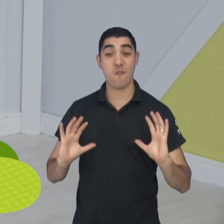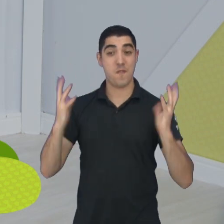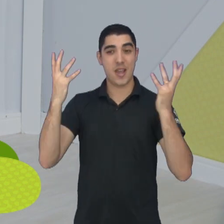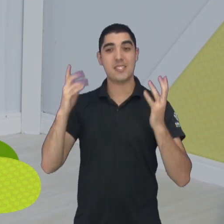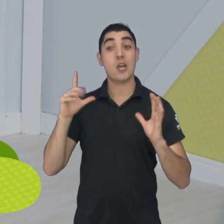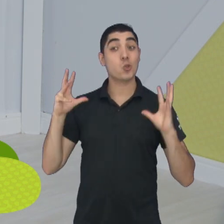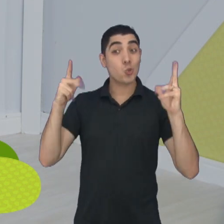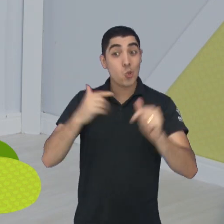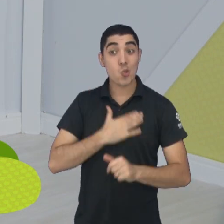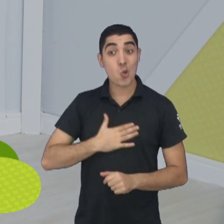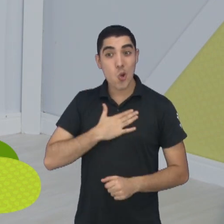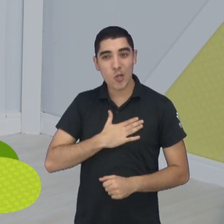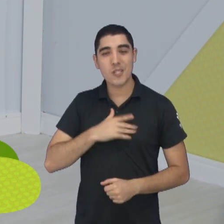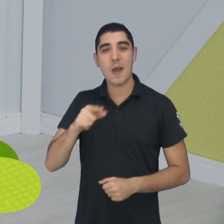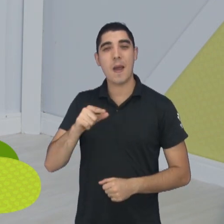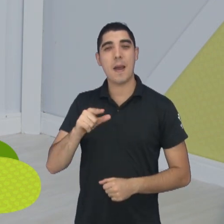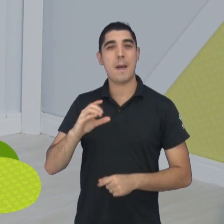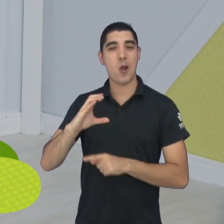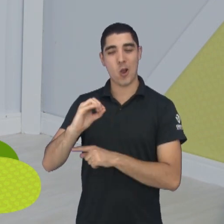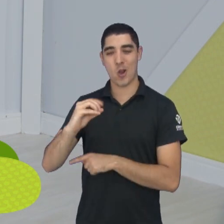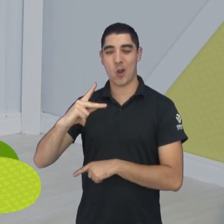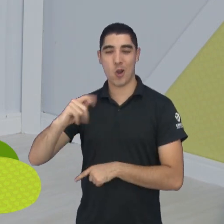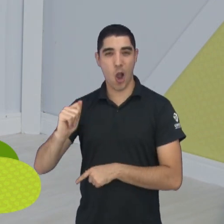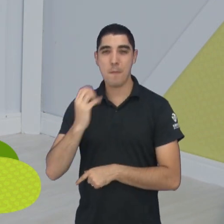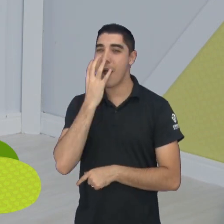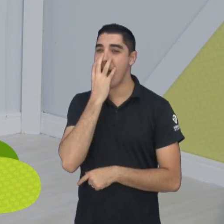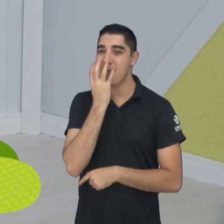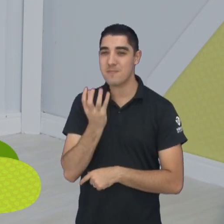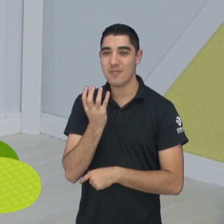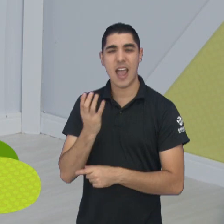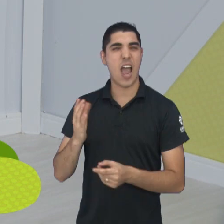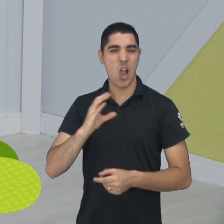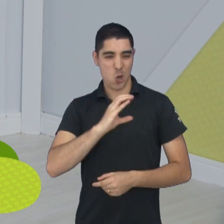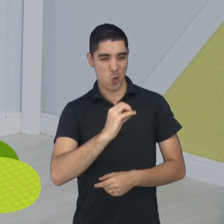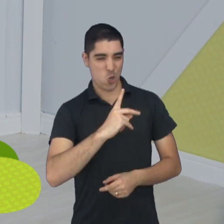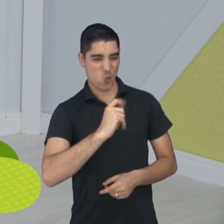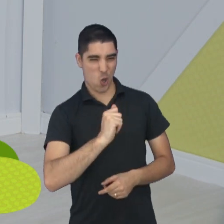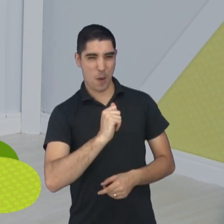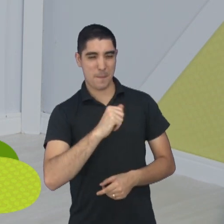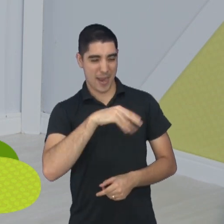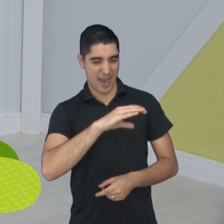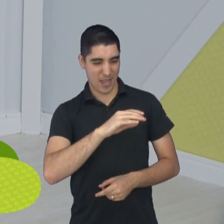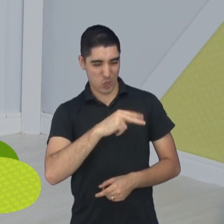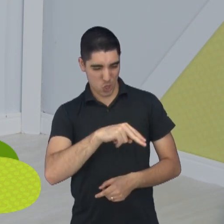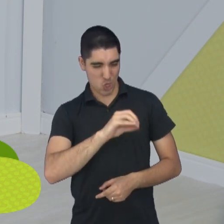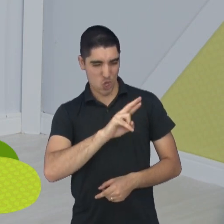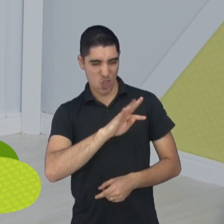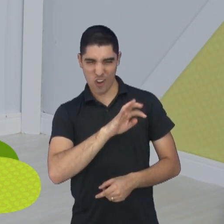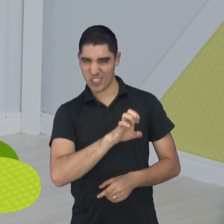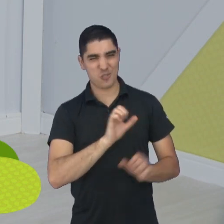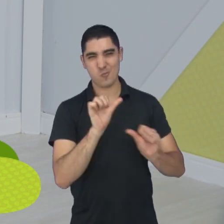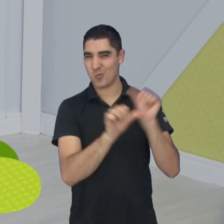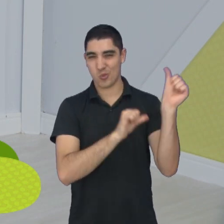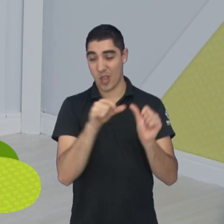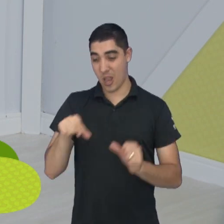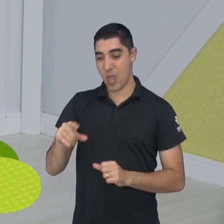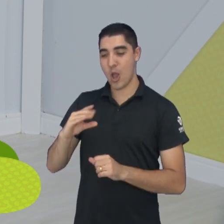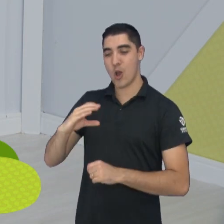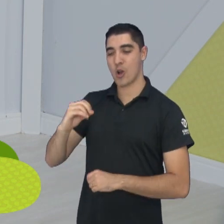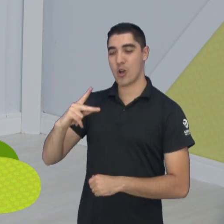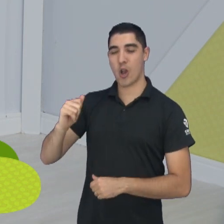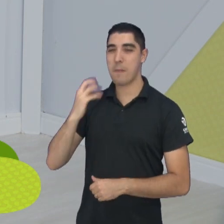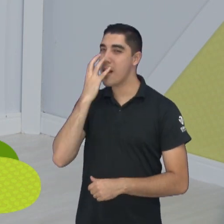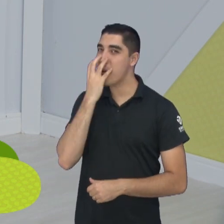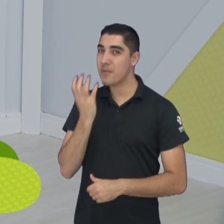mesmo, o pessoal gostou da alcunha de Copa Capivara, já não é mais Copa Norte, agora é Copa Capivara, a Copa Norte de